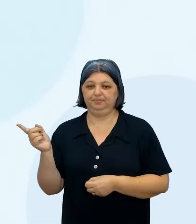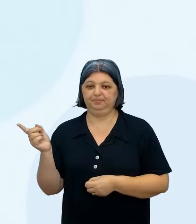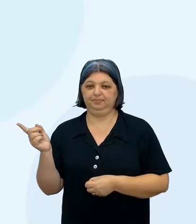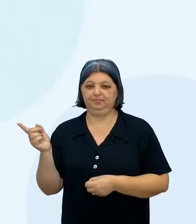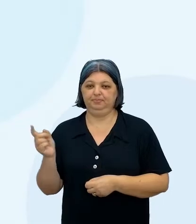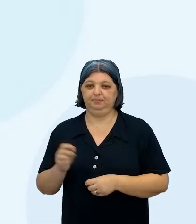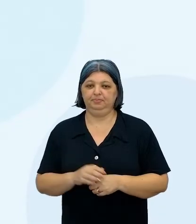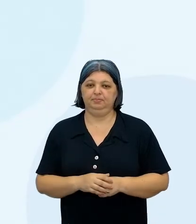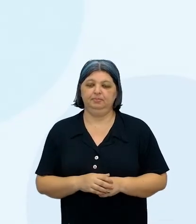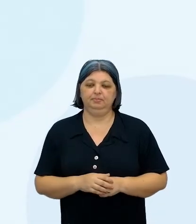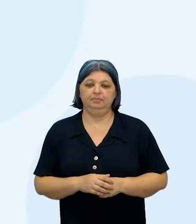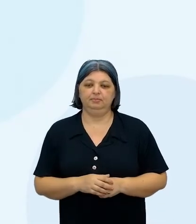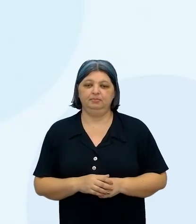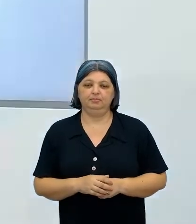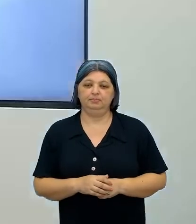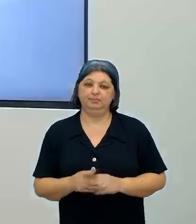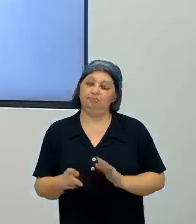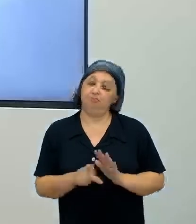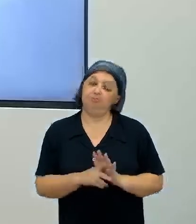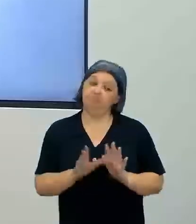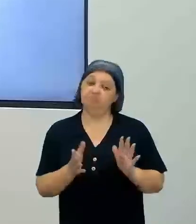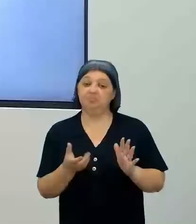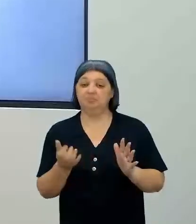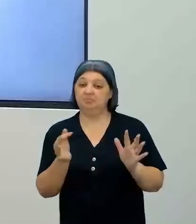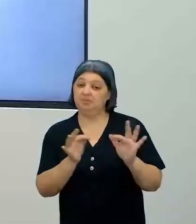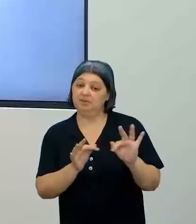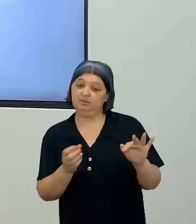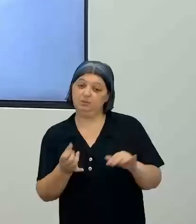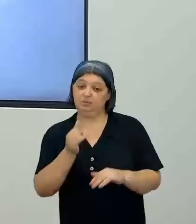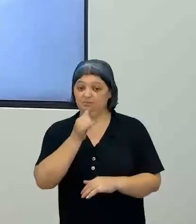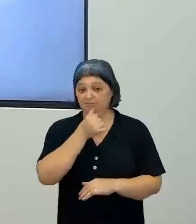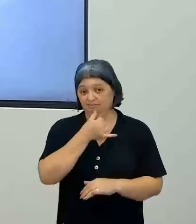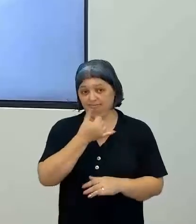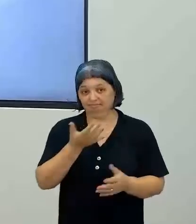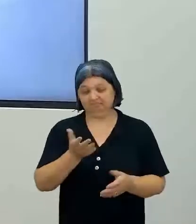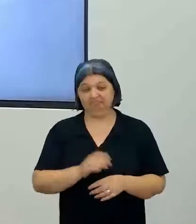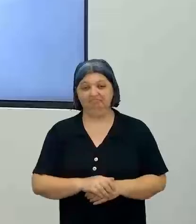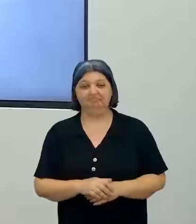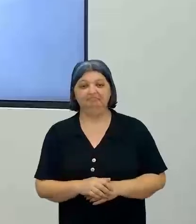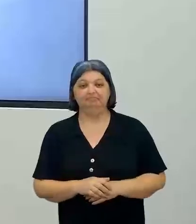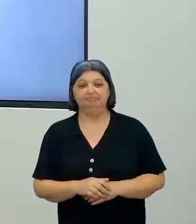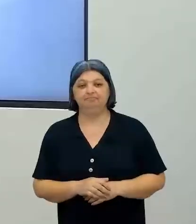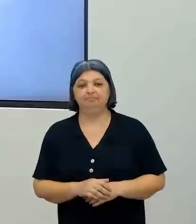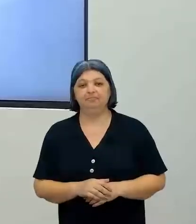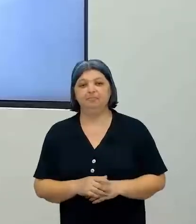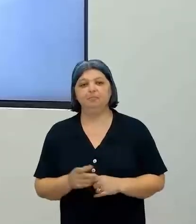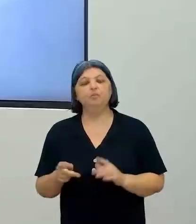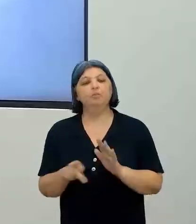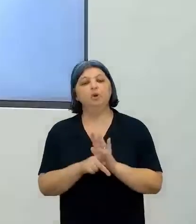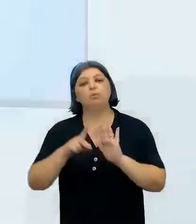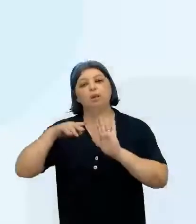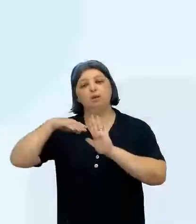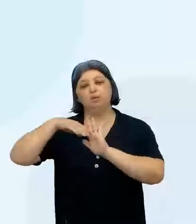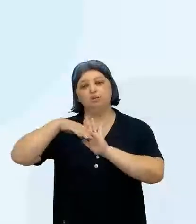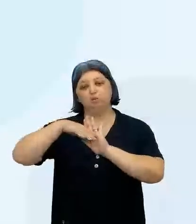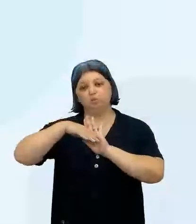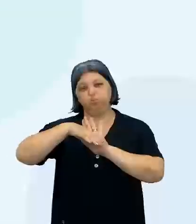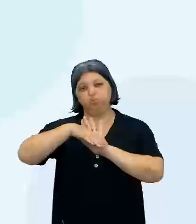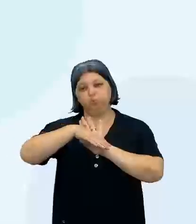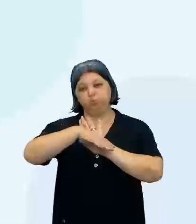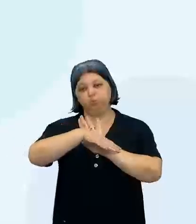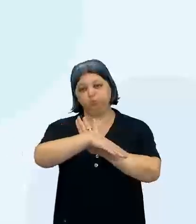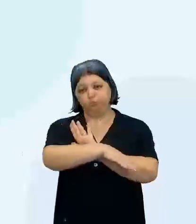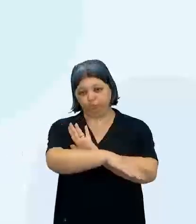uma triste ironia ou uma feliz ironia, enfim. E o declínio que eu estava falando, eu vou ler o slide para